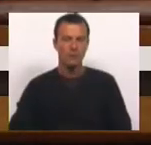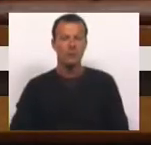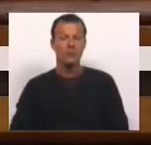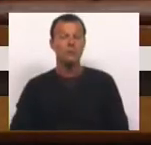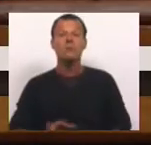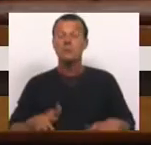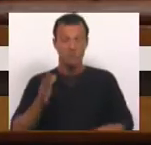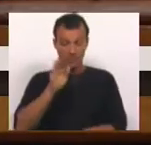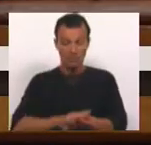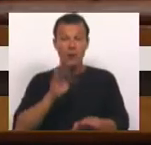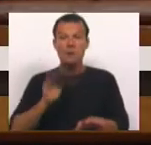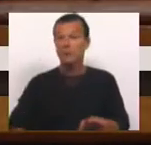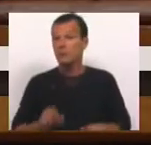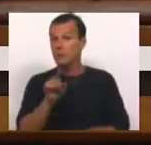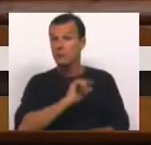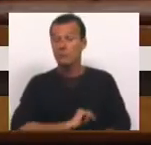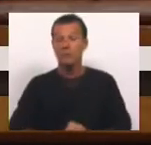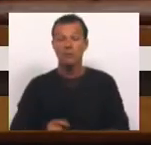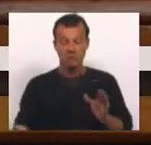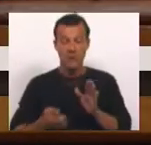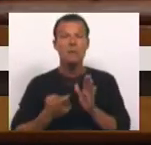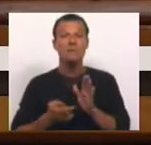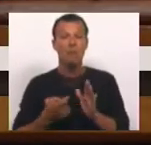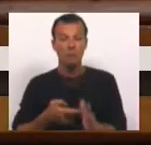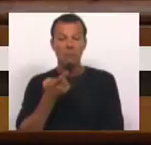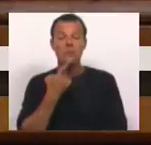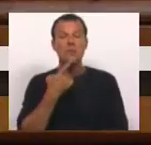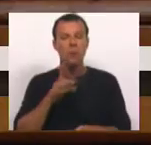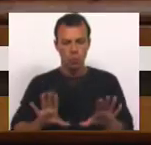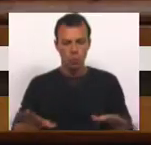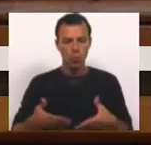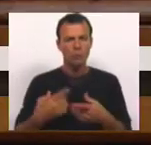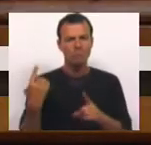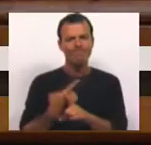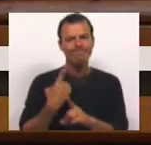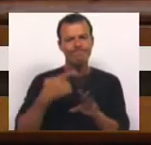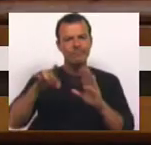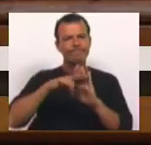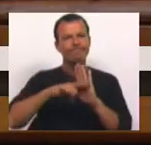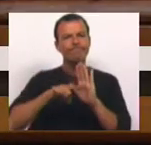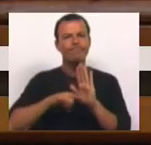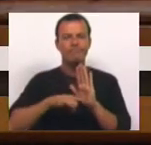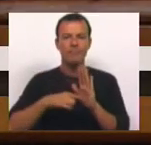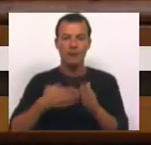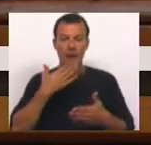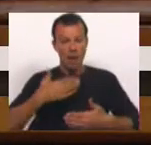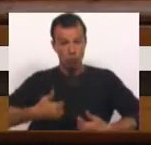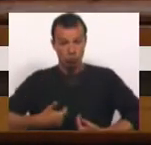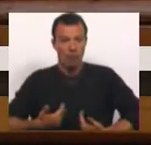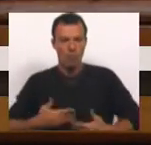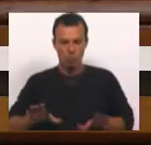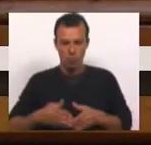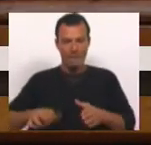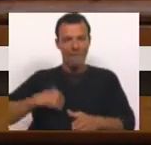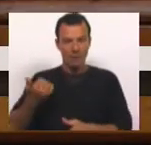É por isso, então, necessário perceber um conjunto de princípios que nortearam os Verdes na elaboração deste projeto